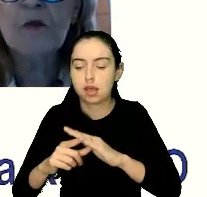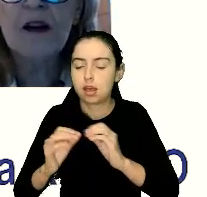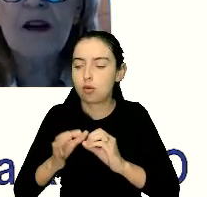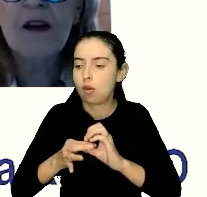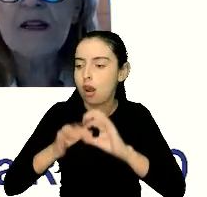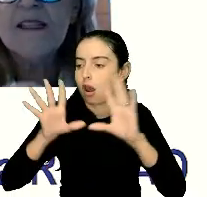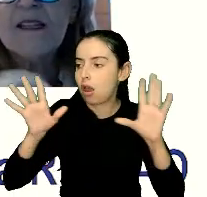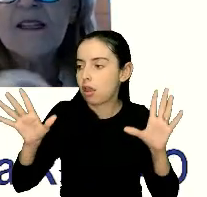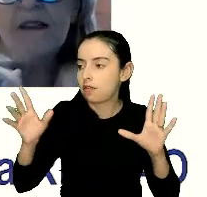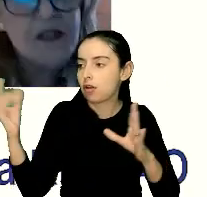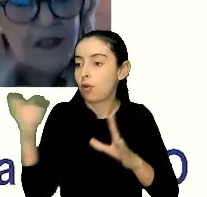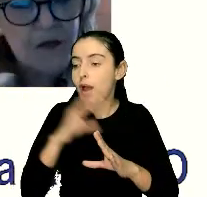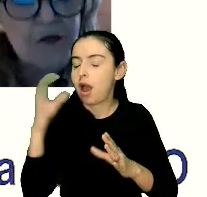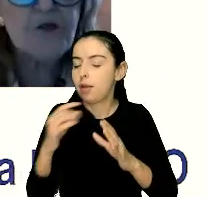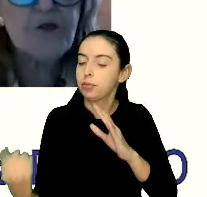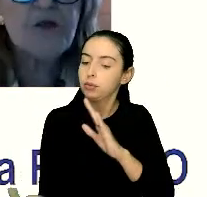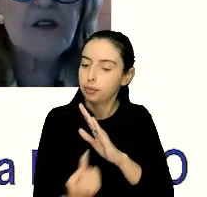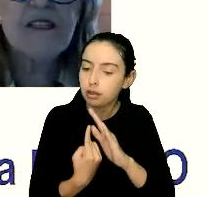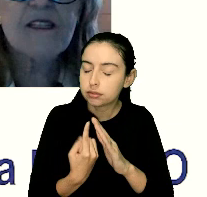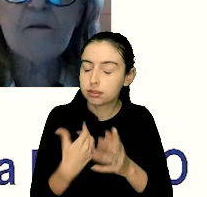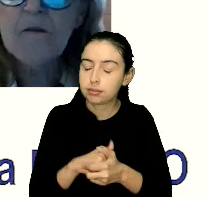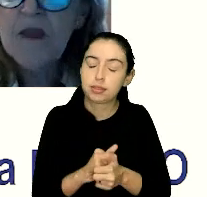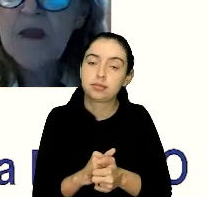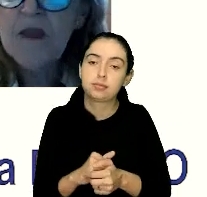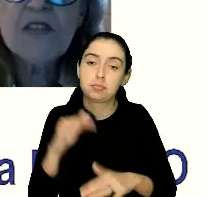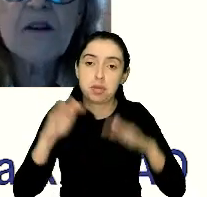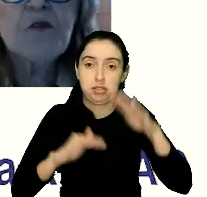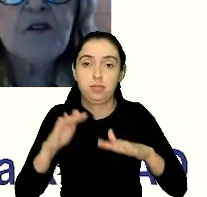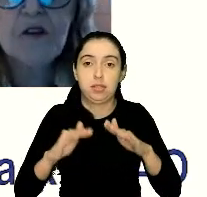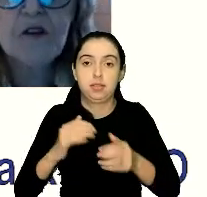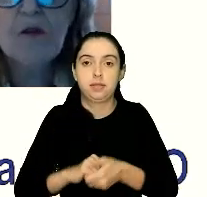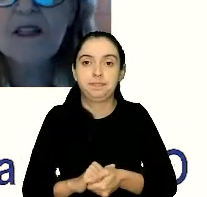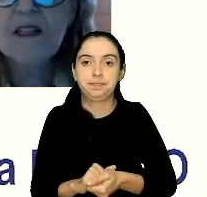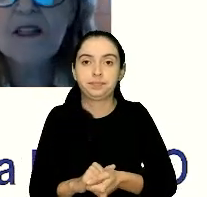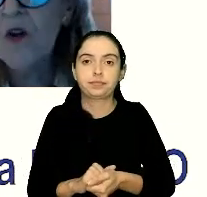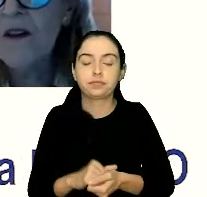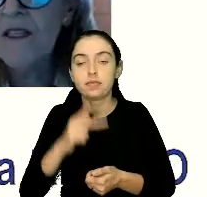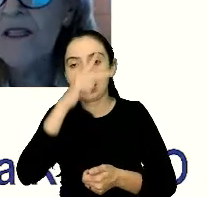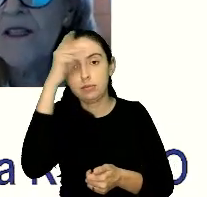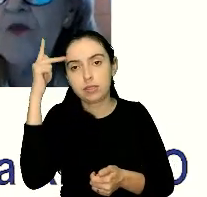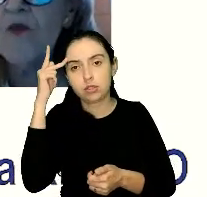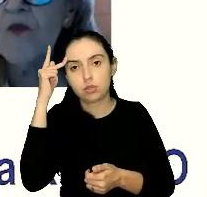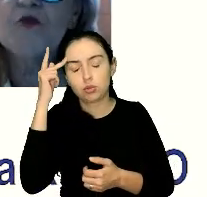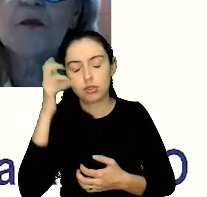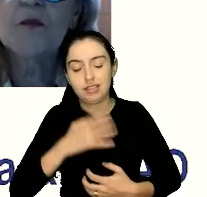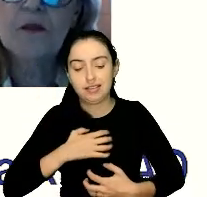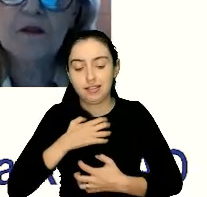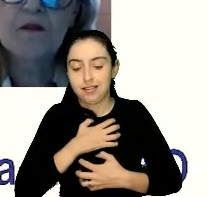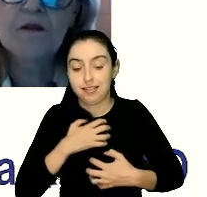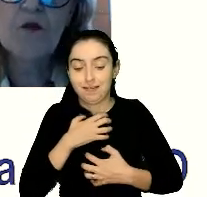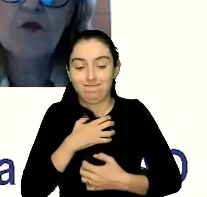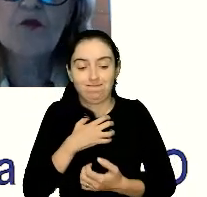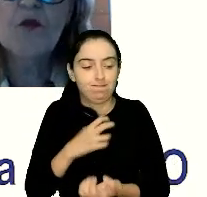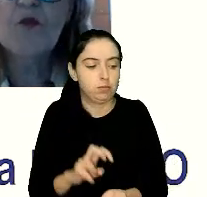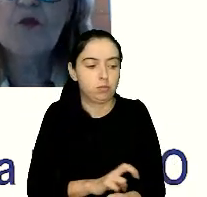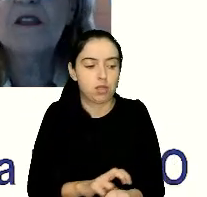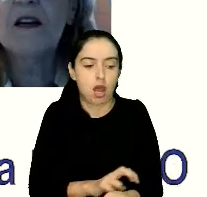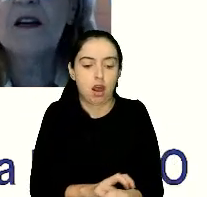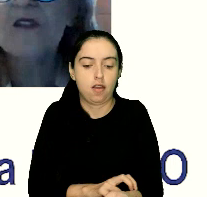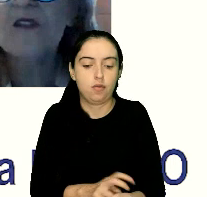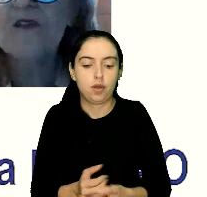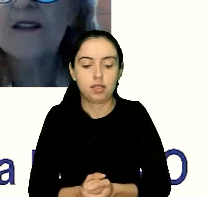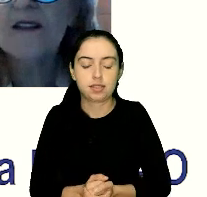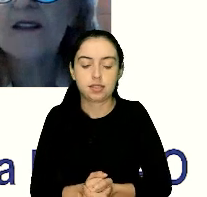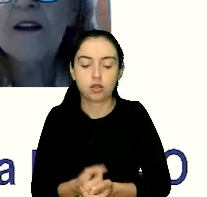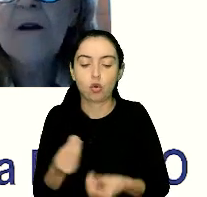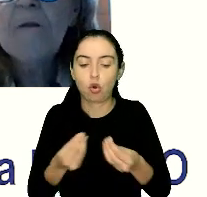volto correndo para casa. Então, estamos mais ou menos assim. As pessoas ficam mais ansiosas sobre como